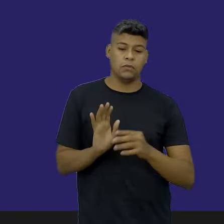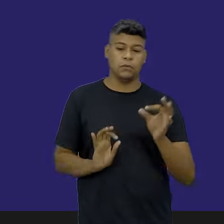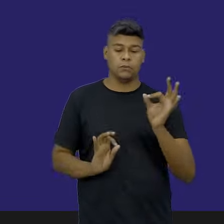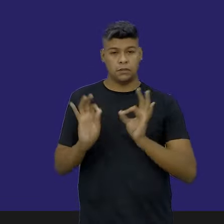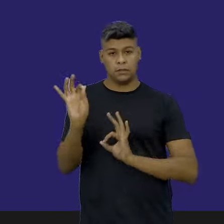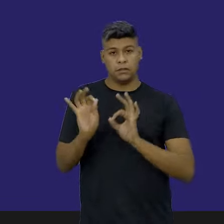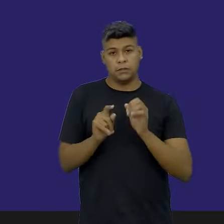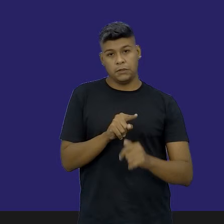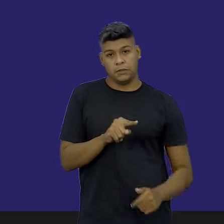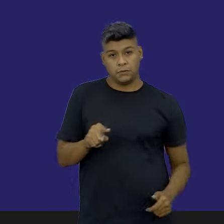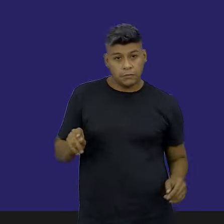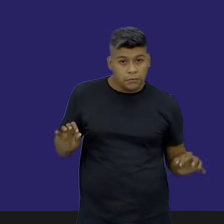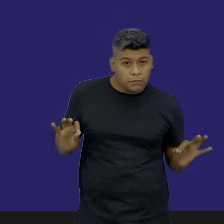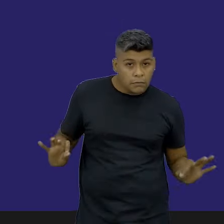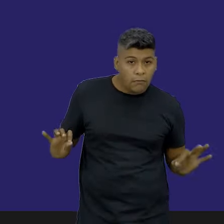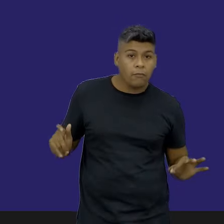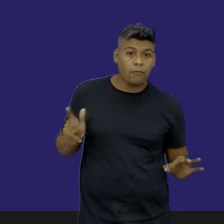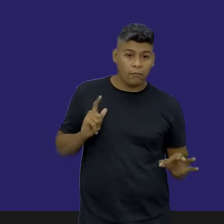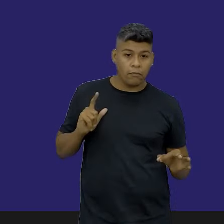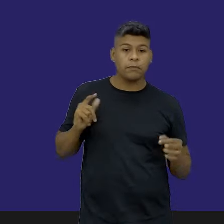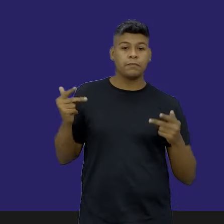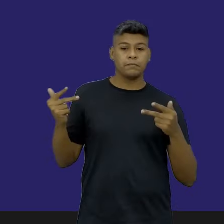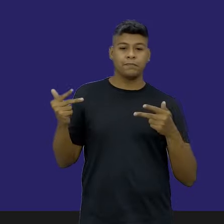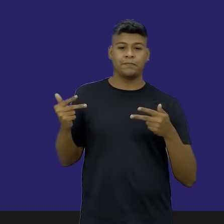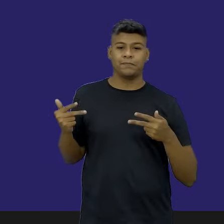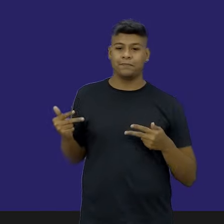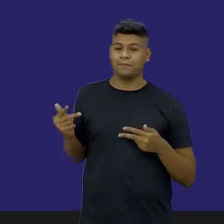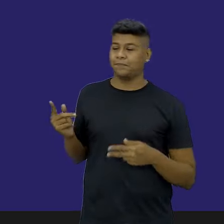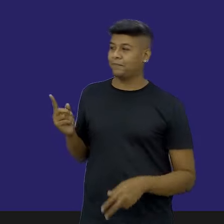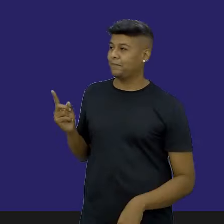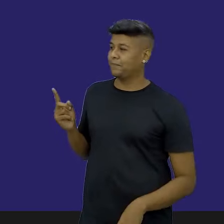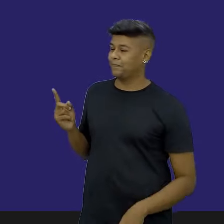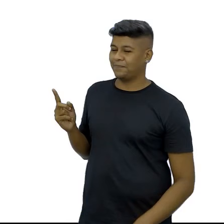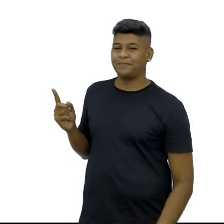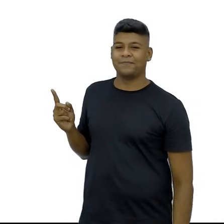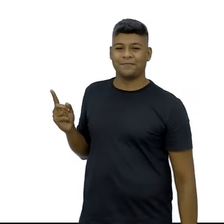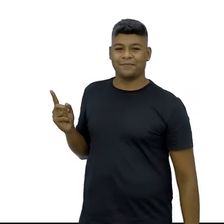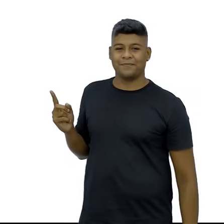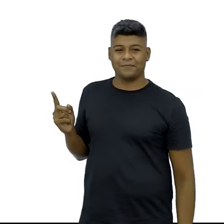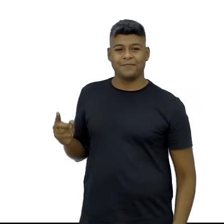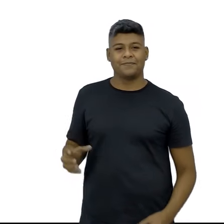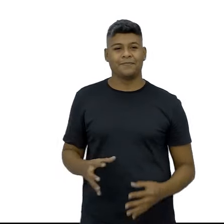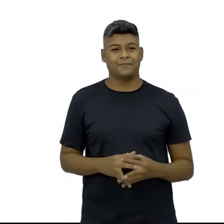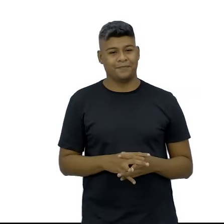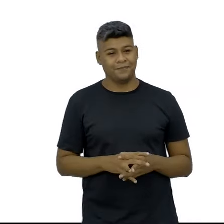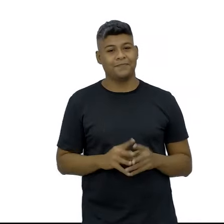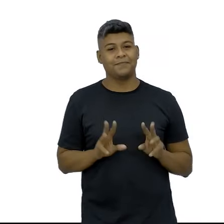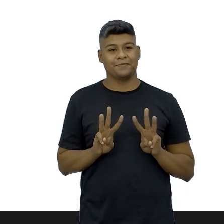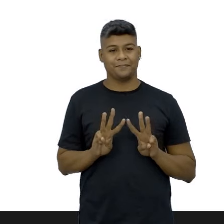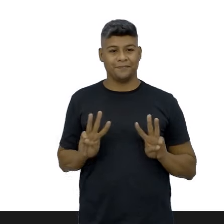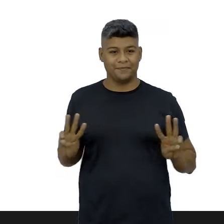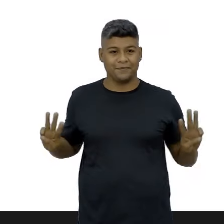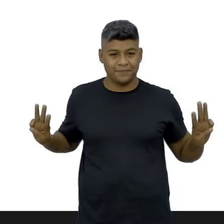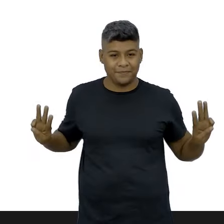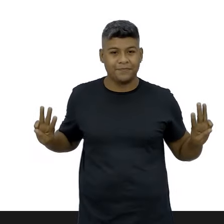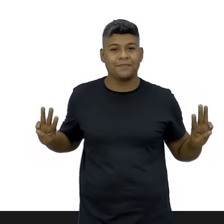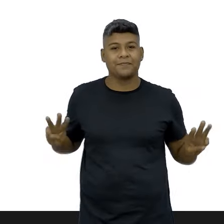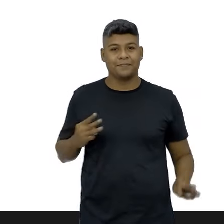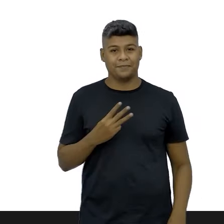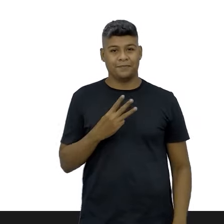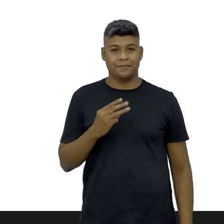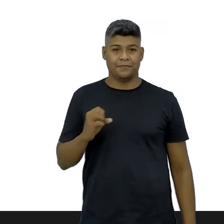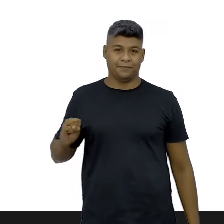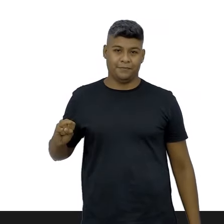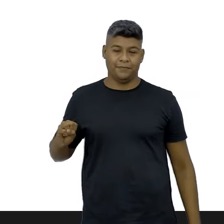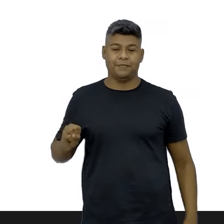planejamento de vocês, tá? Então, temos o link aqui que vai direcioná-los automaticamente para o site da EFAP,